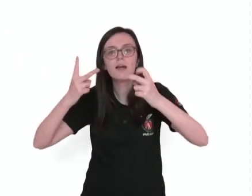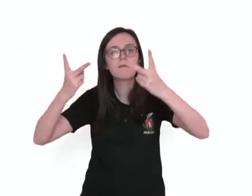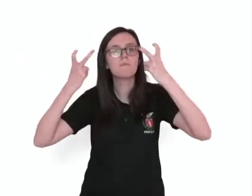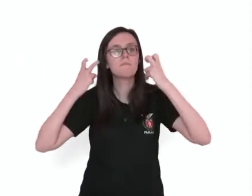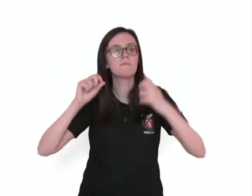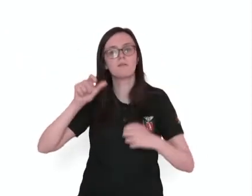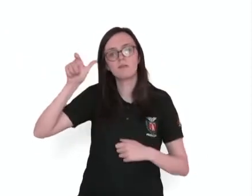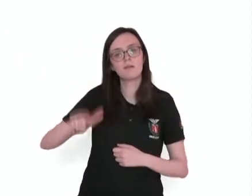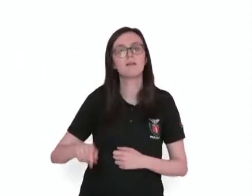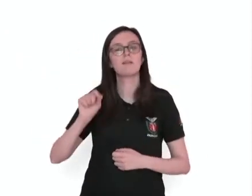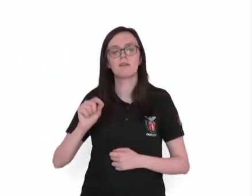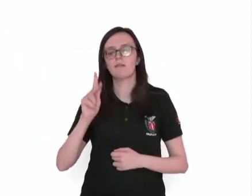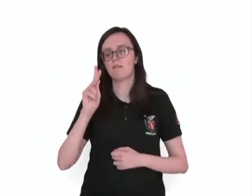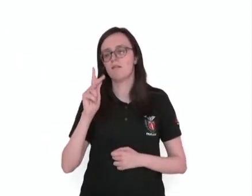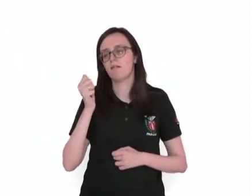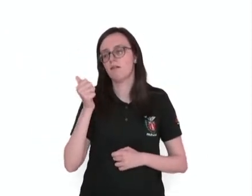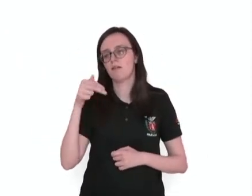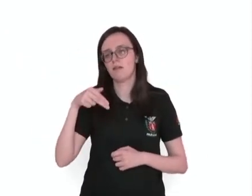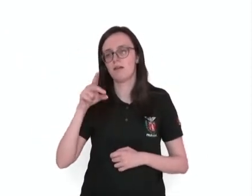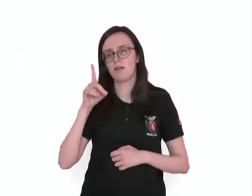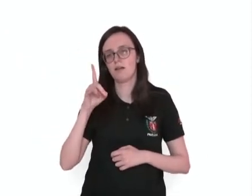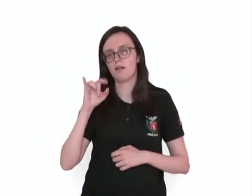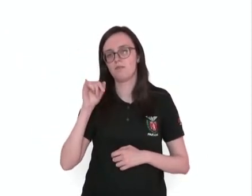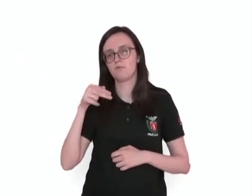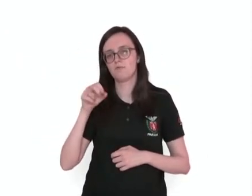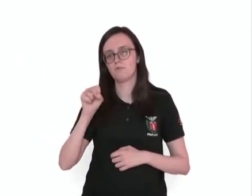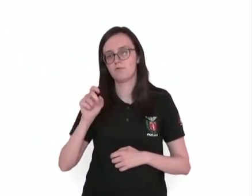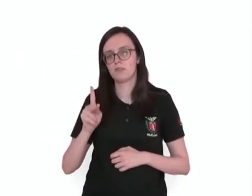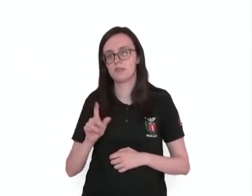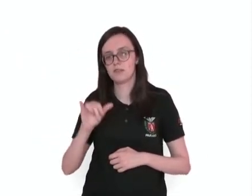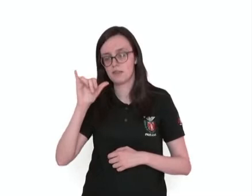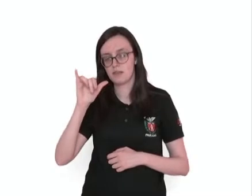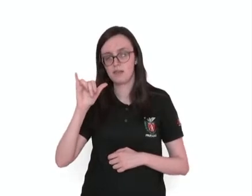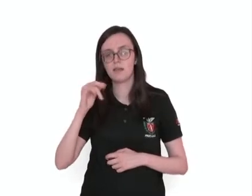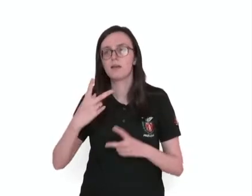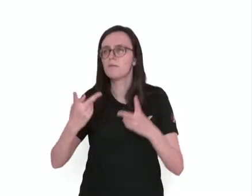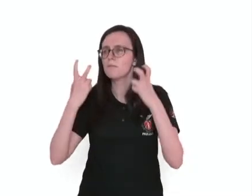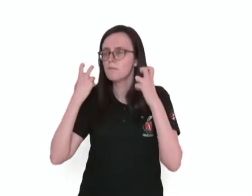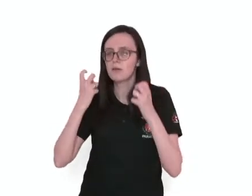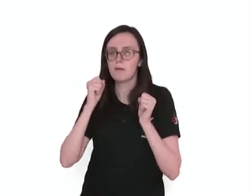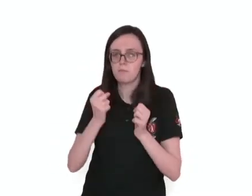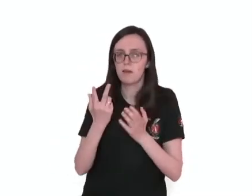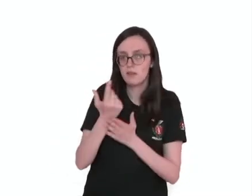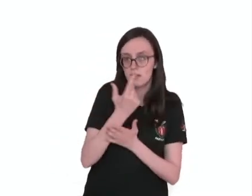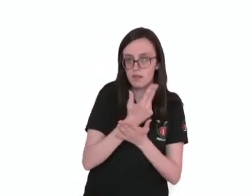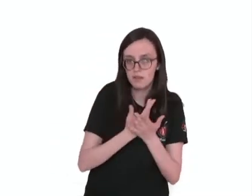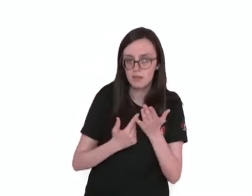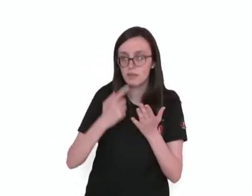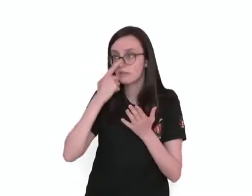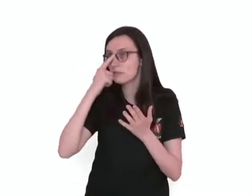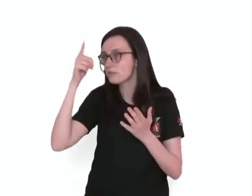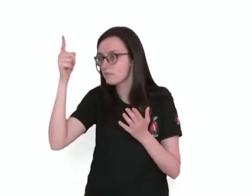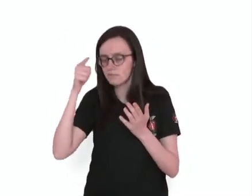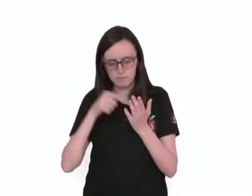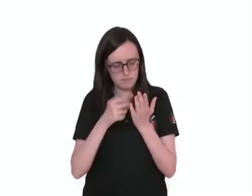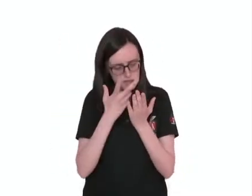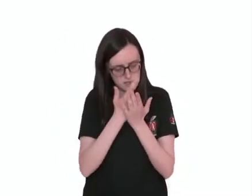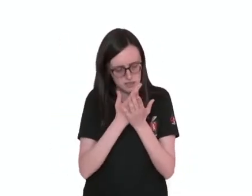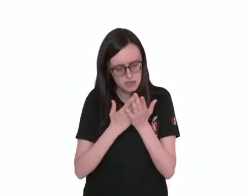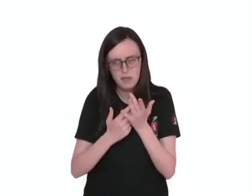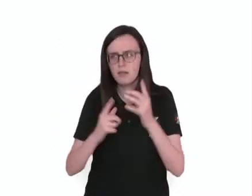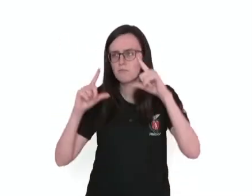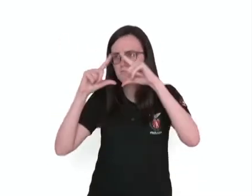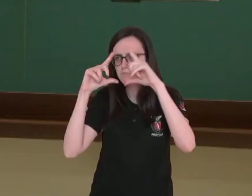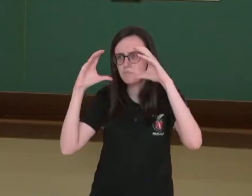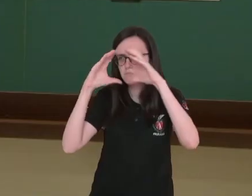do Kandinsky, tá bom? Nomeando-as. Então, represente, faça o desenho dessa figura e dê um nome para